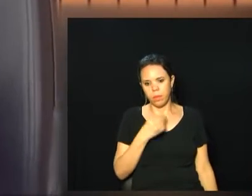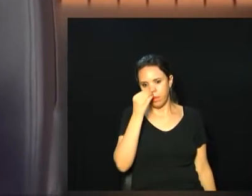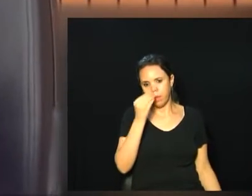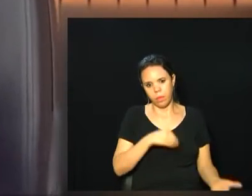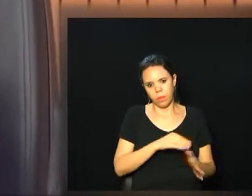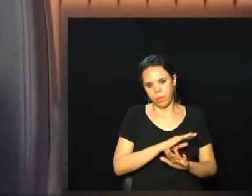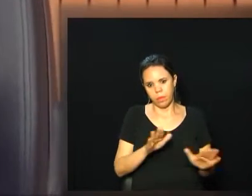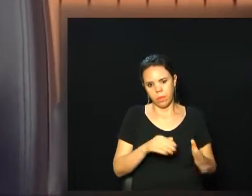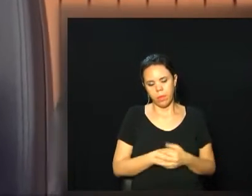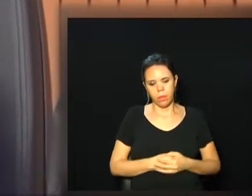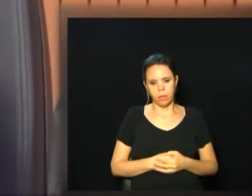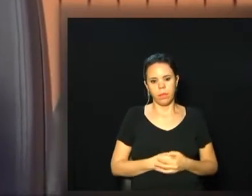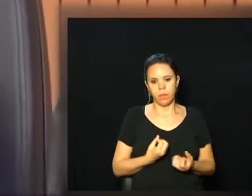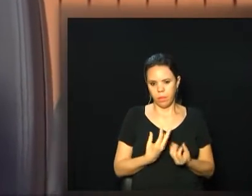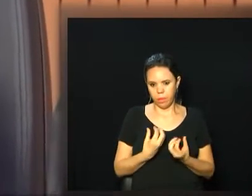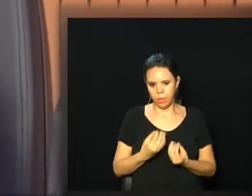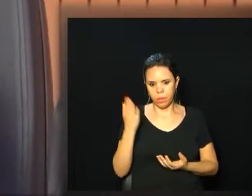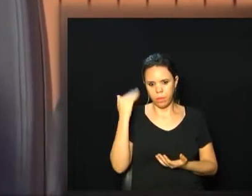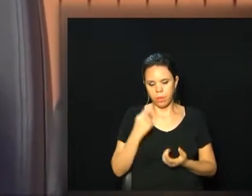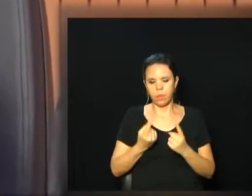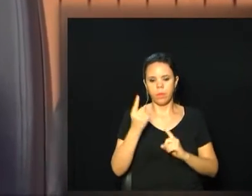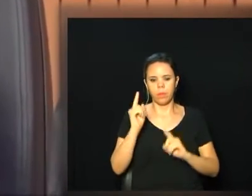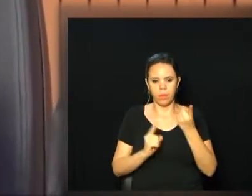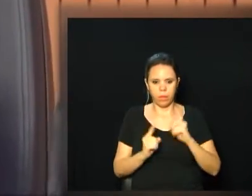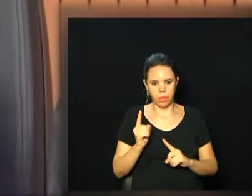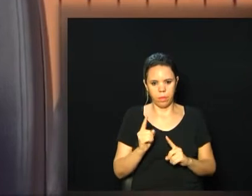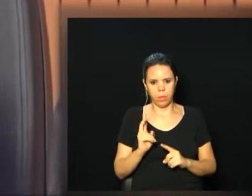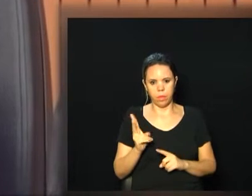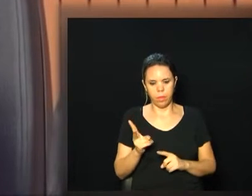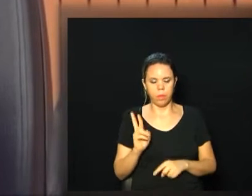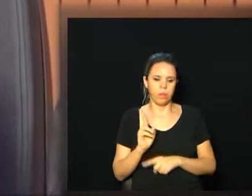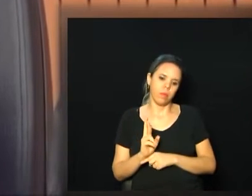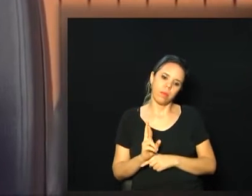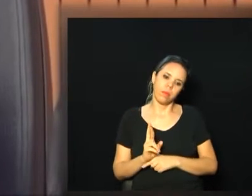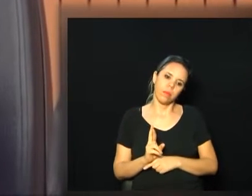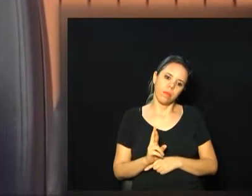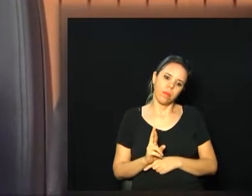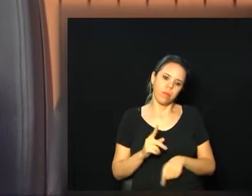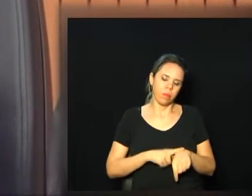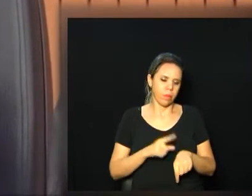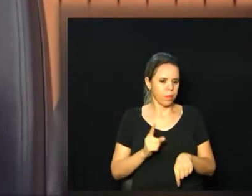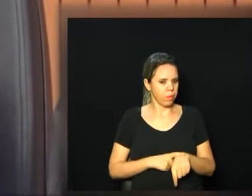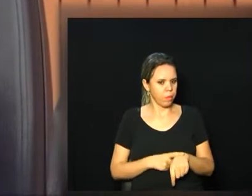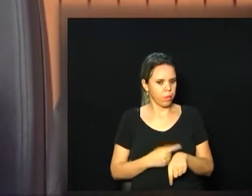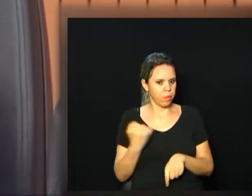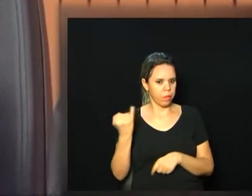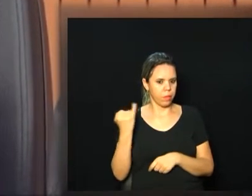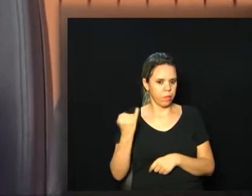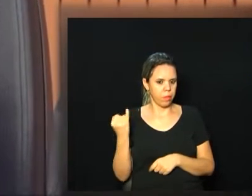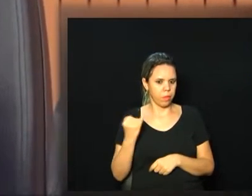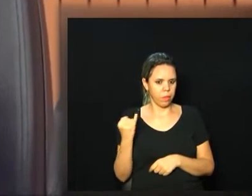preterir dessa informação. A gente sabe como o carnaval sempre representou um momento muito